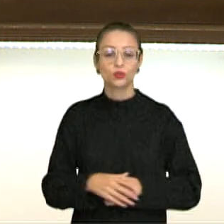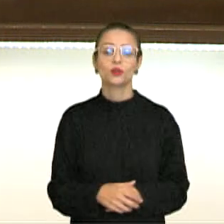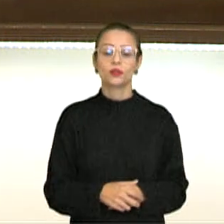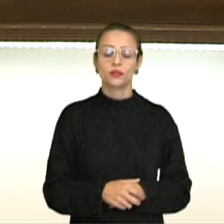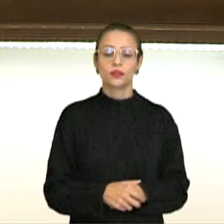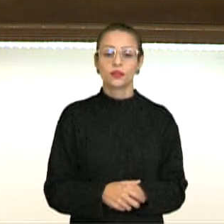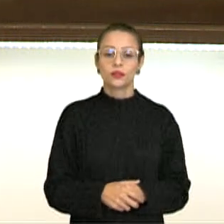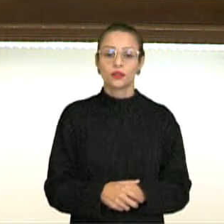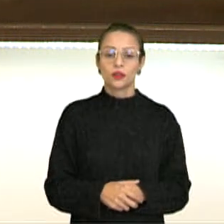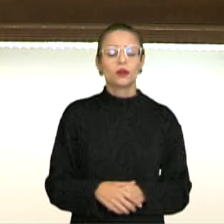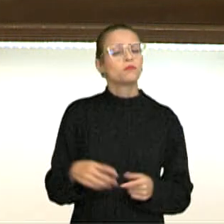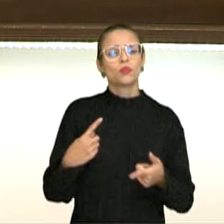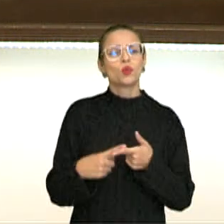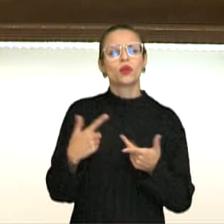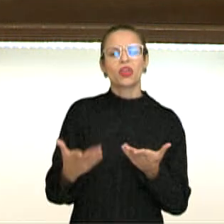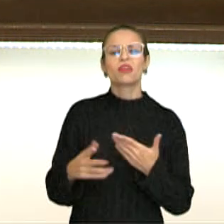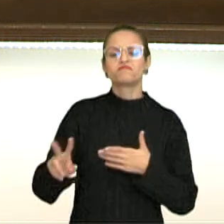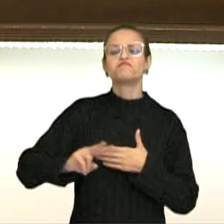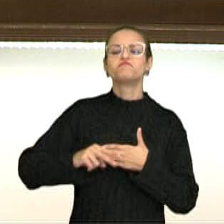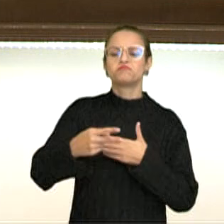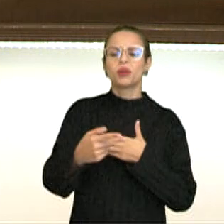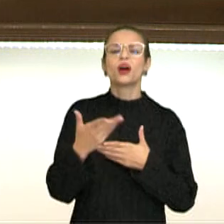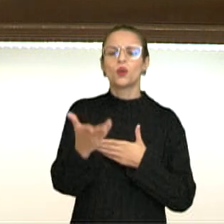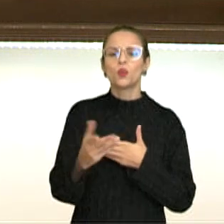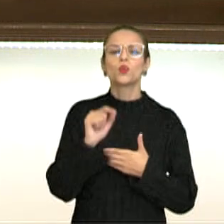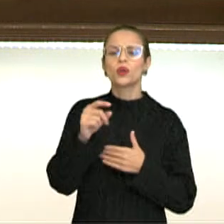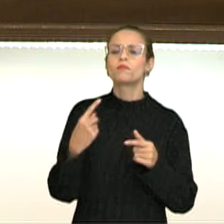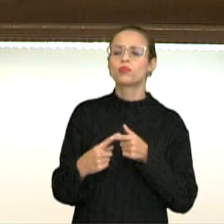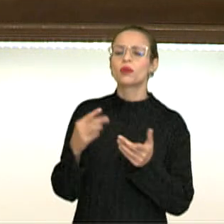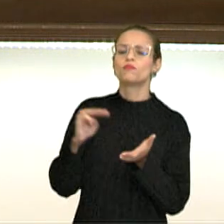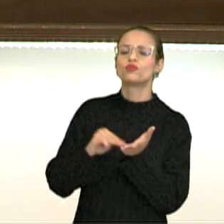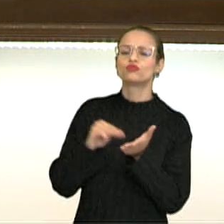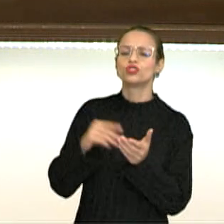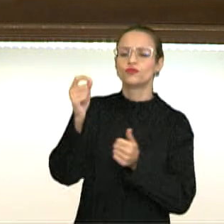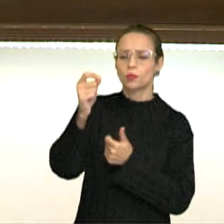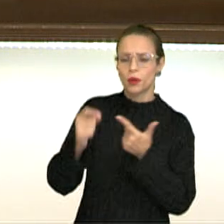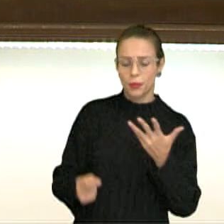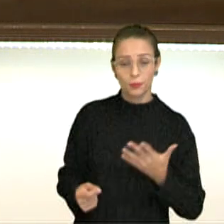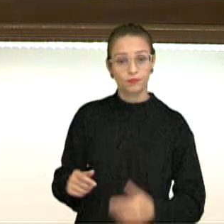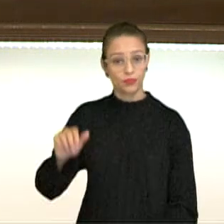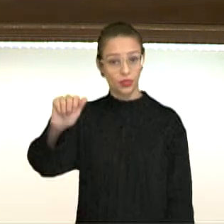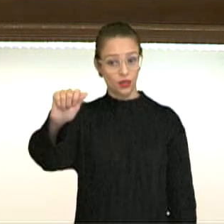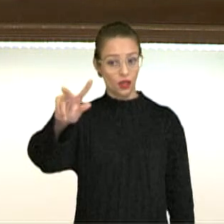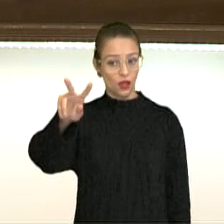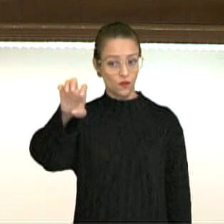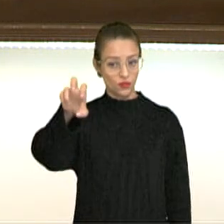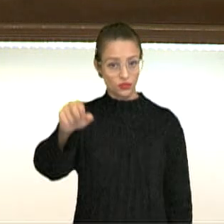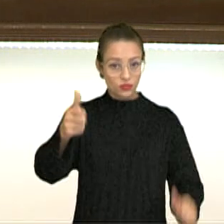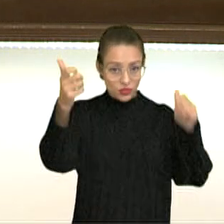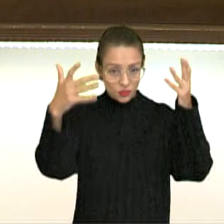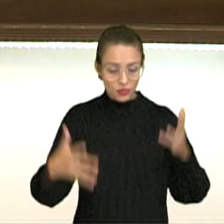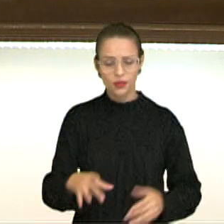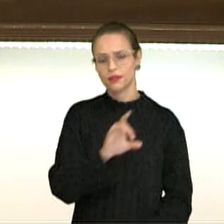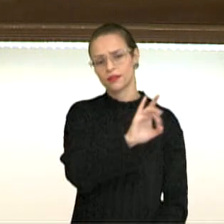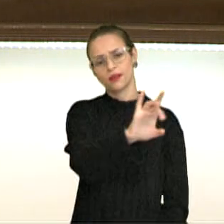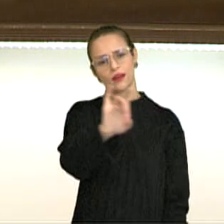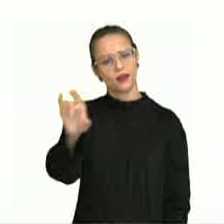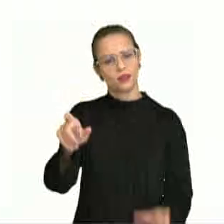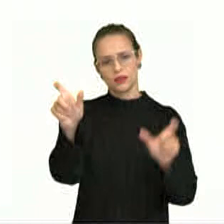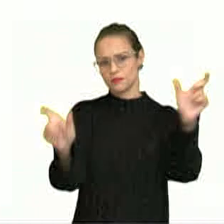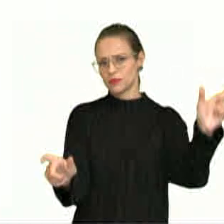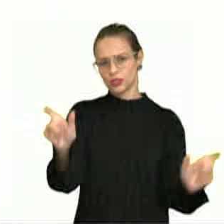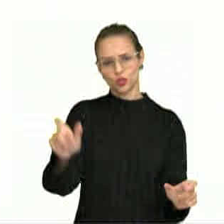dizendo o que gera esse tipo de comportamento, né? Alves salienta que cada pessoa desenvolve as